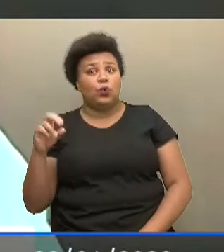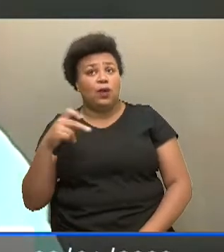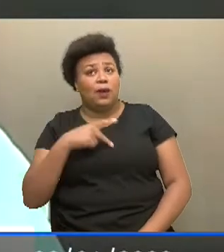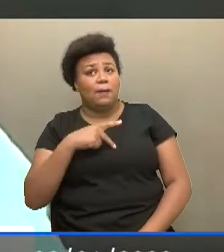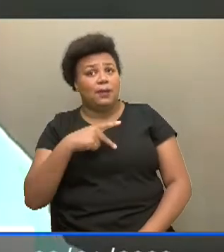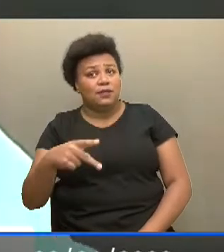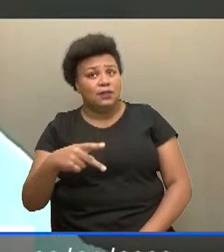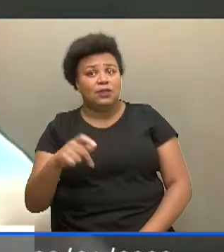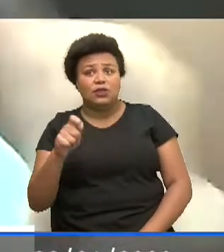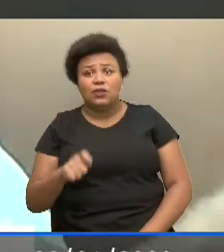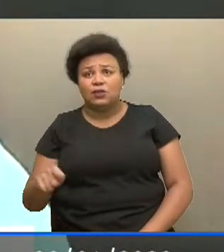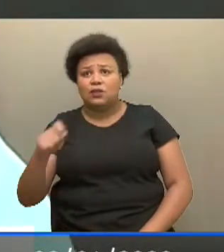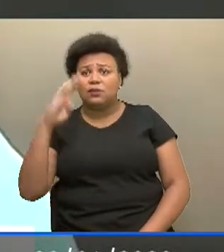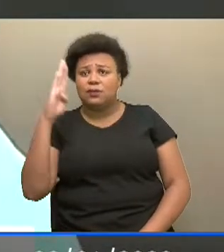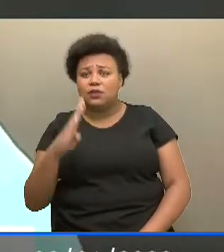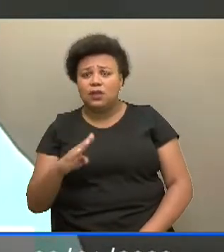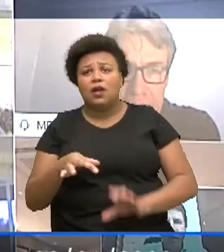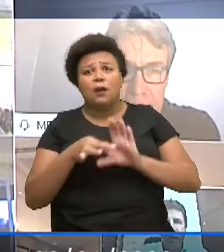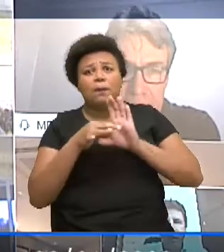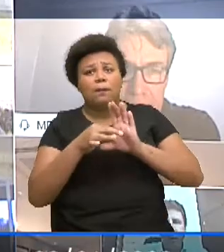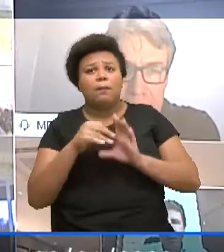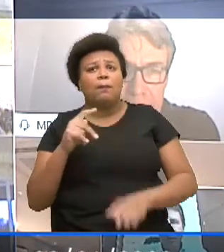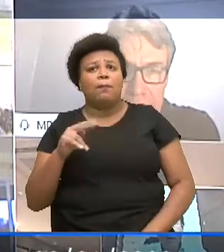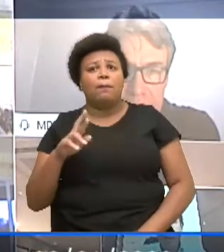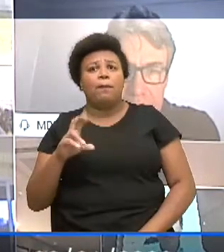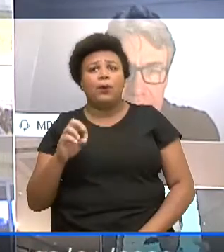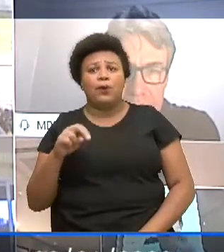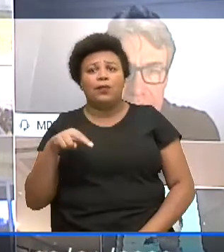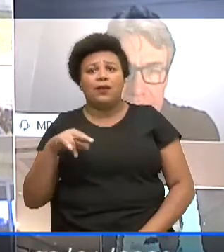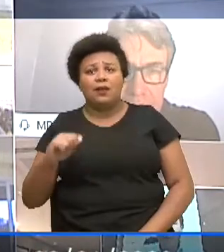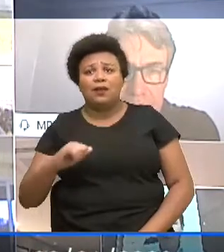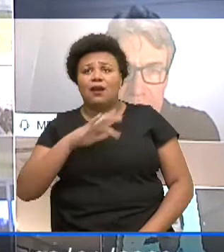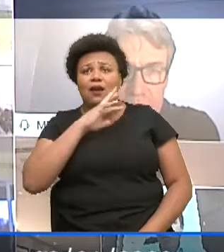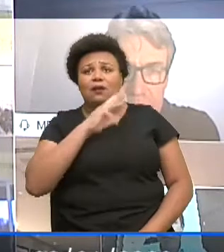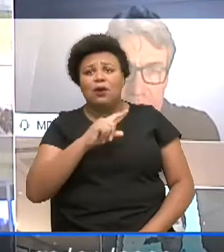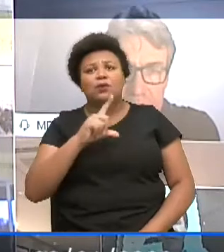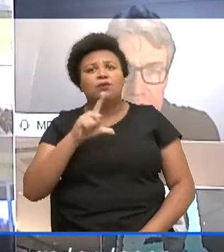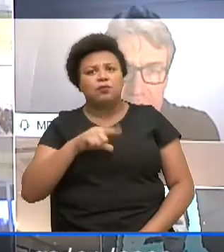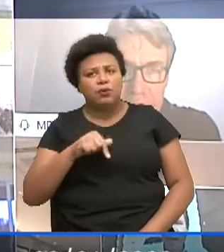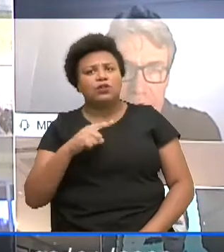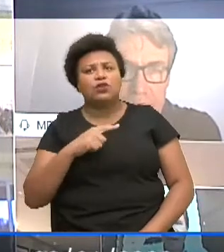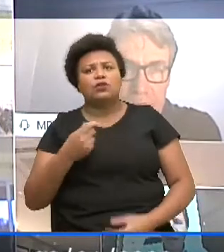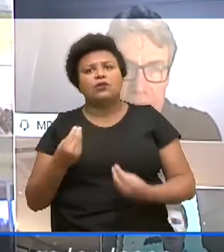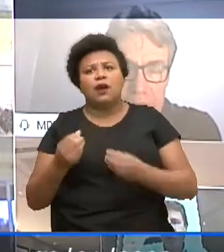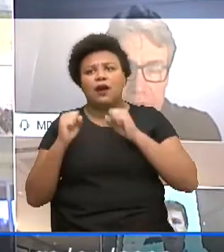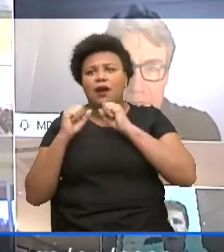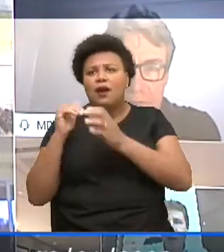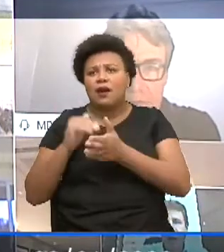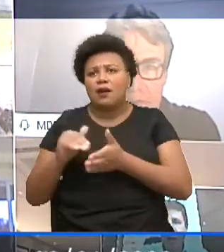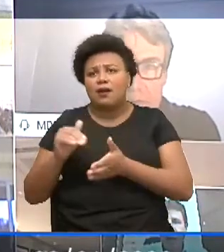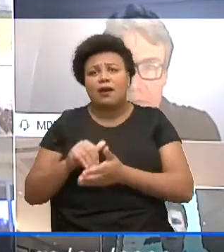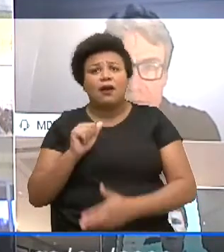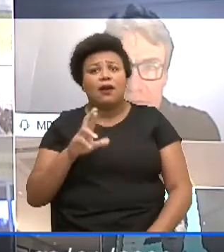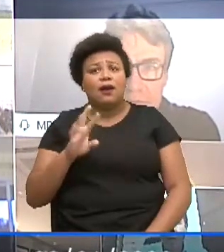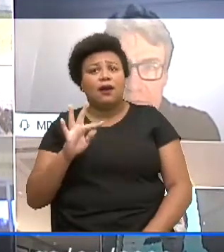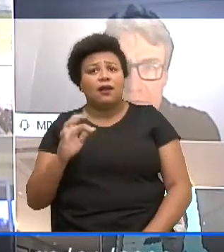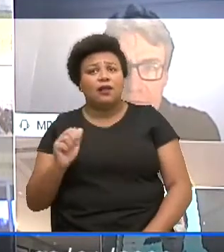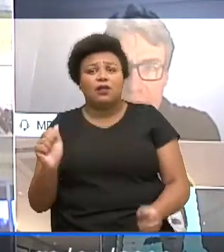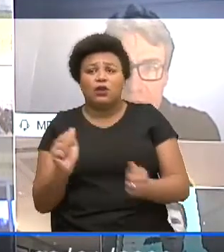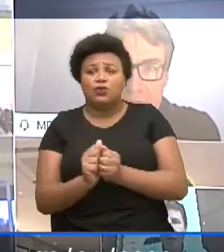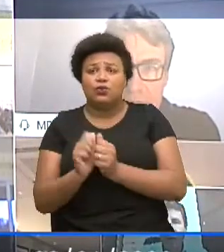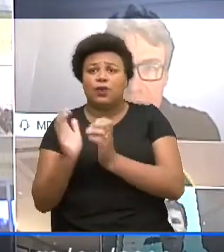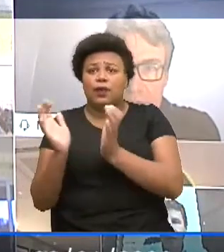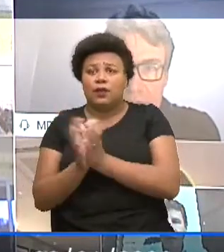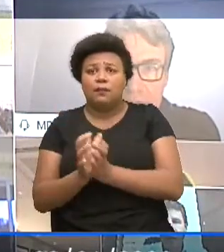Proteína Animal, para a sua manifestação, e depois nós passamos para a secretária Arita Berg, junto com a equipe, o